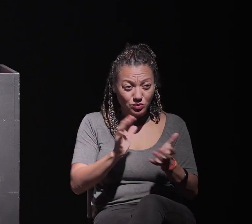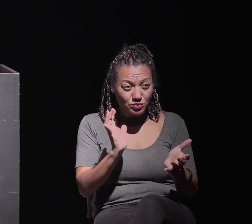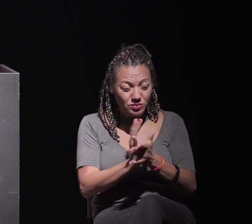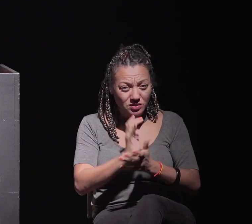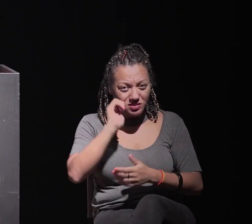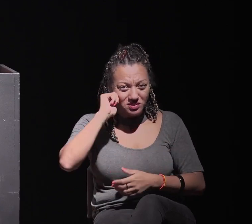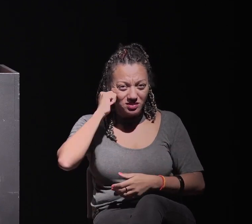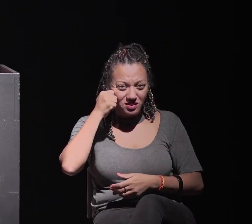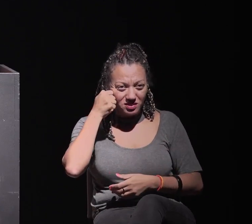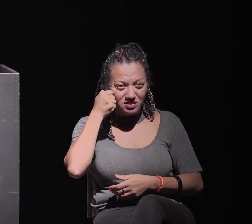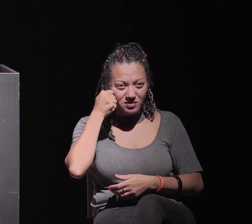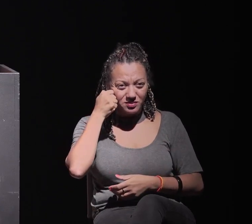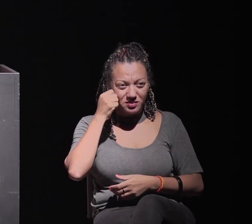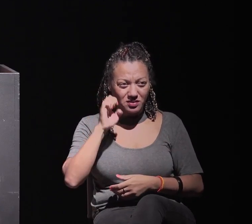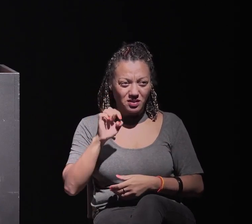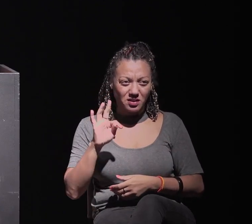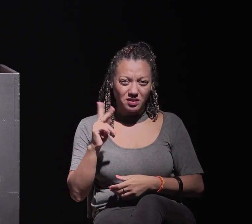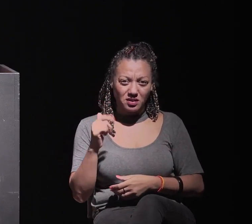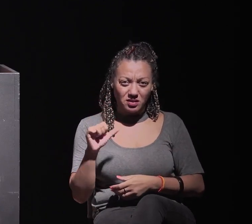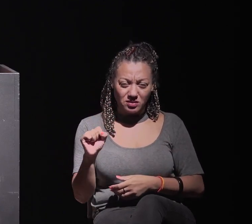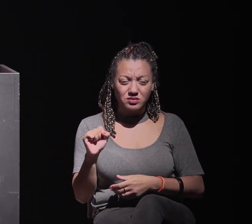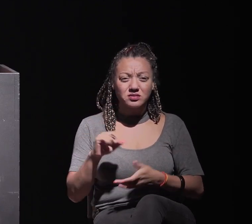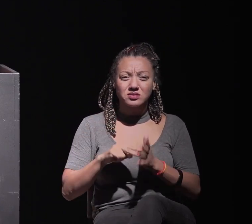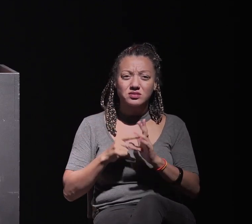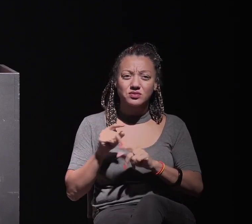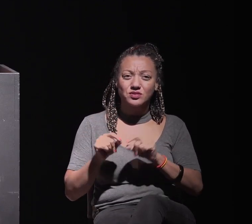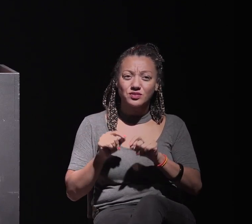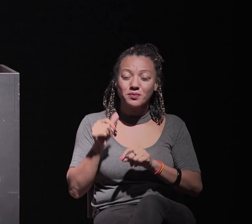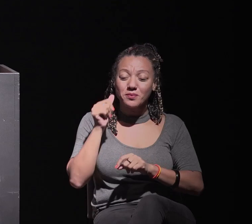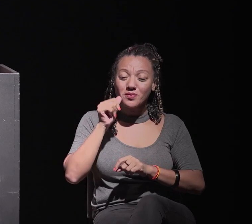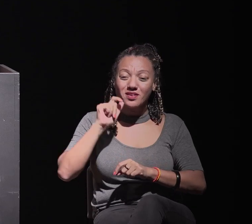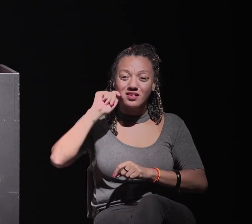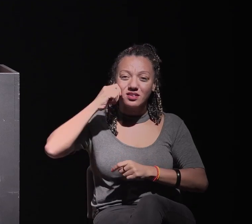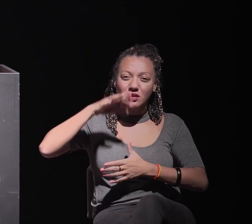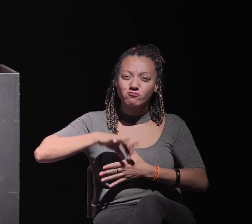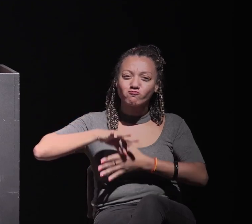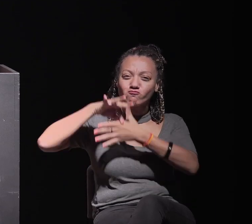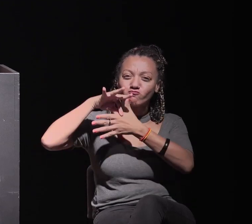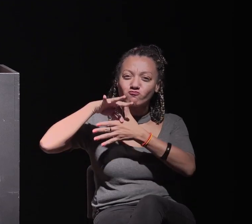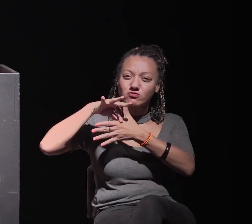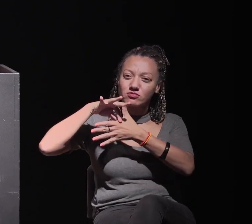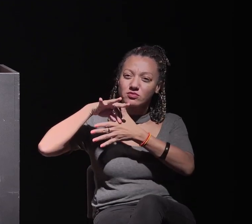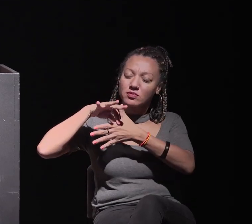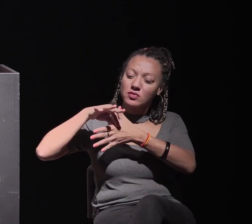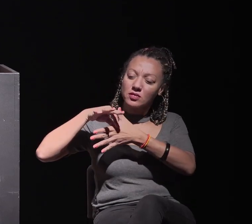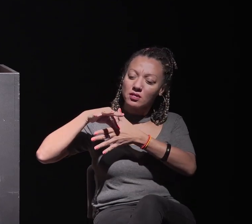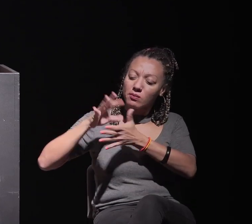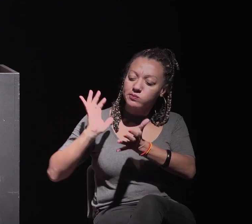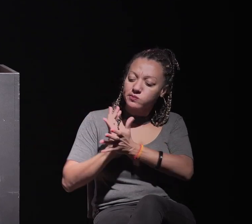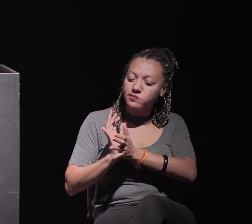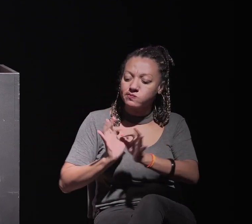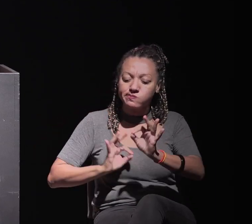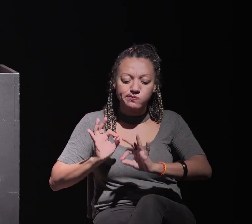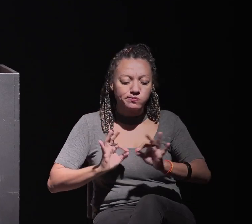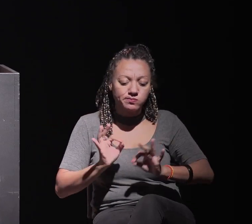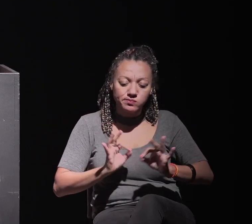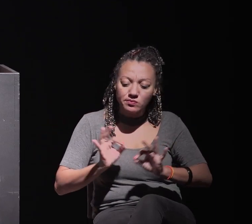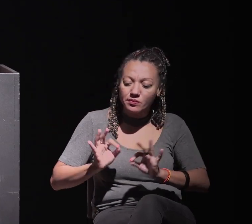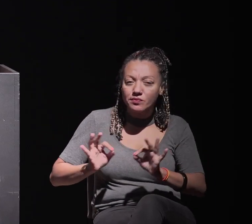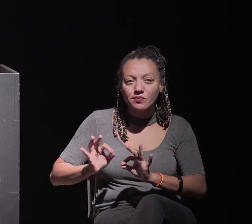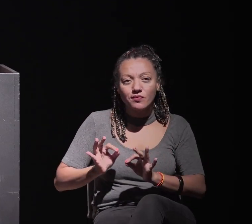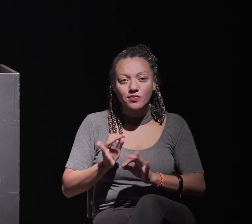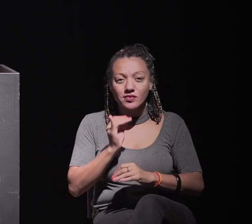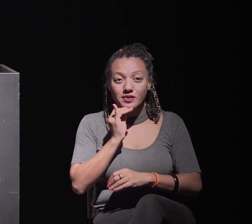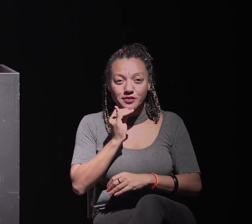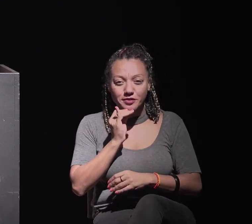nosso ethos, elas têm um papel de liderança, de aglutinação e de condução dos processos. Então, ela